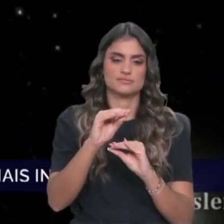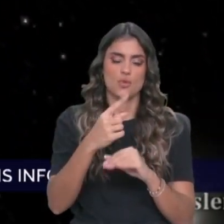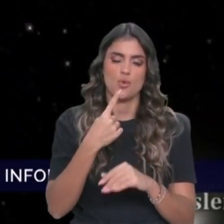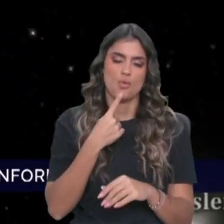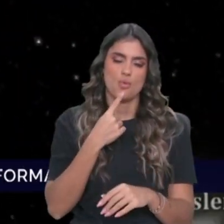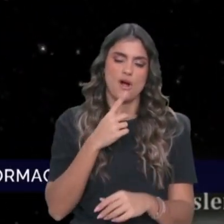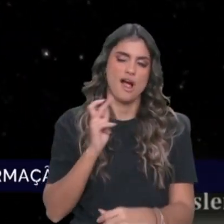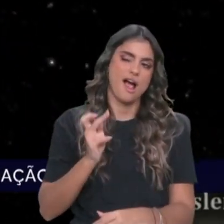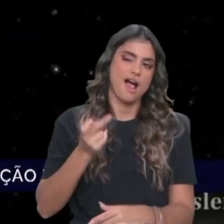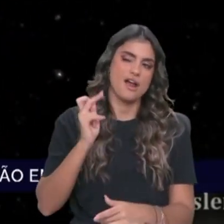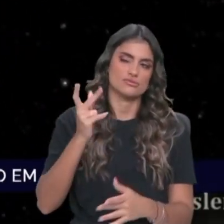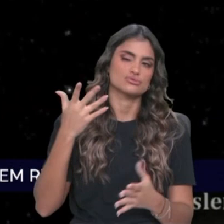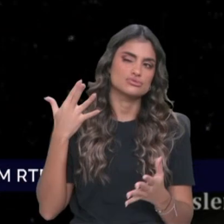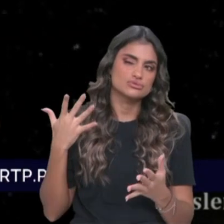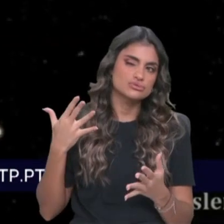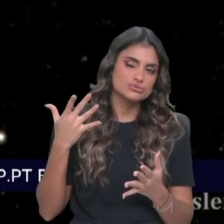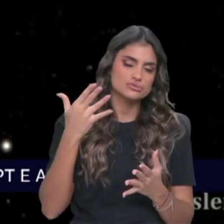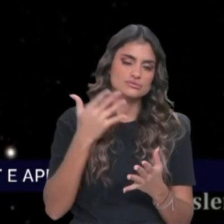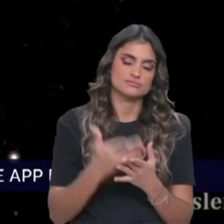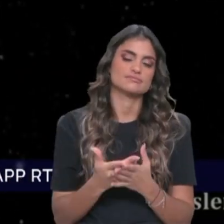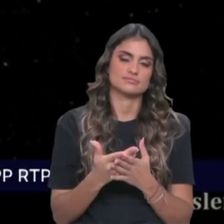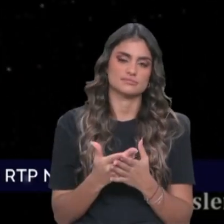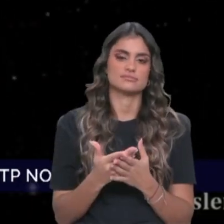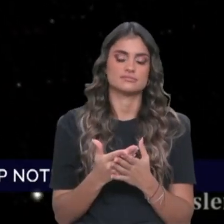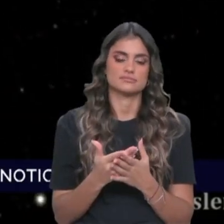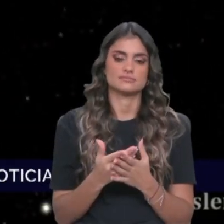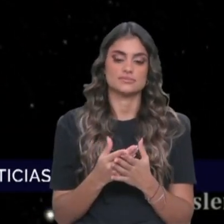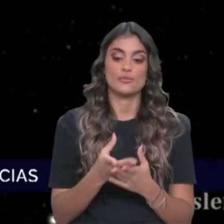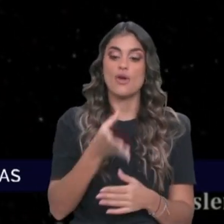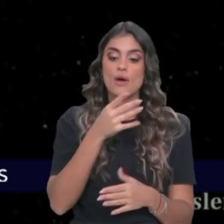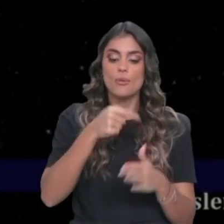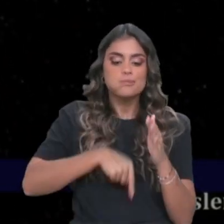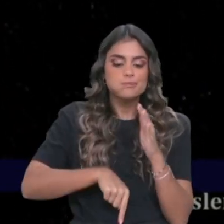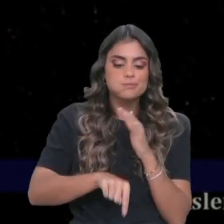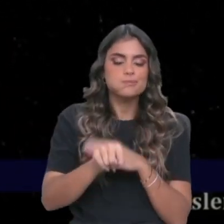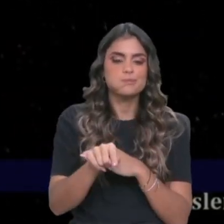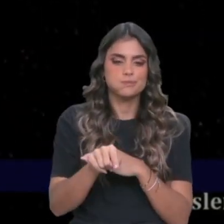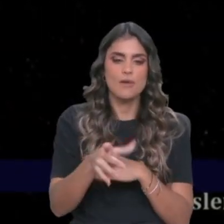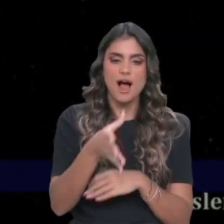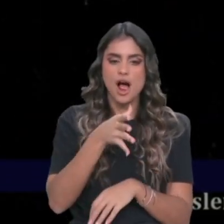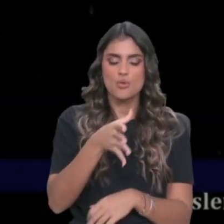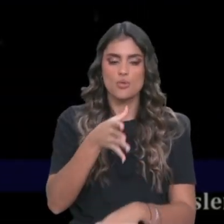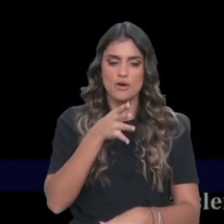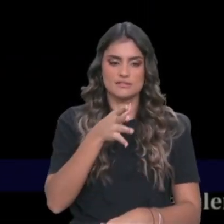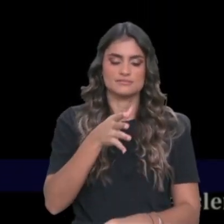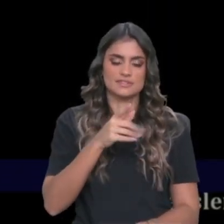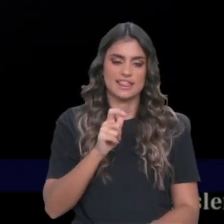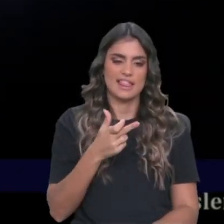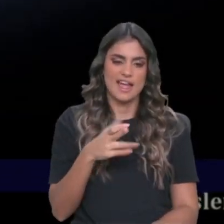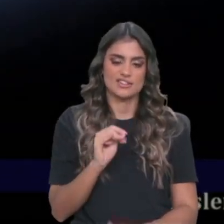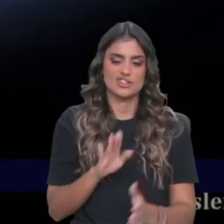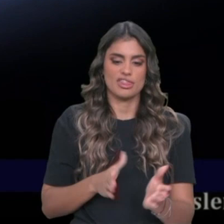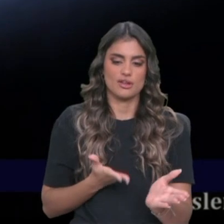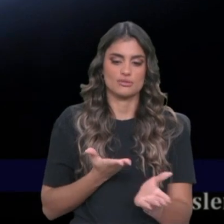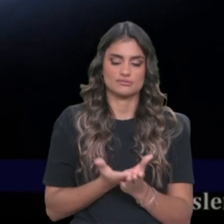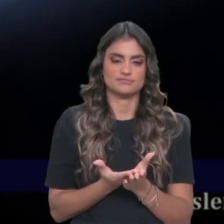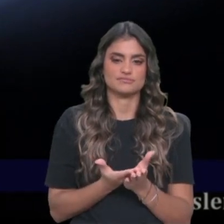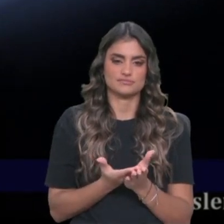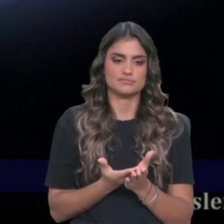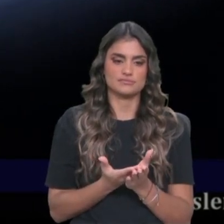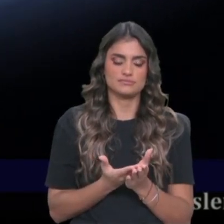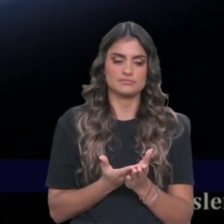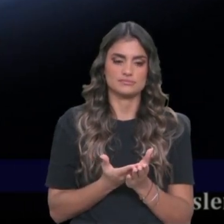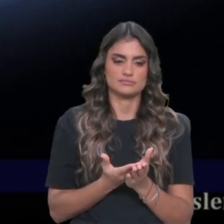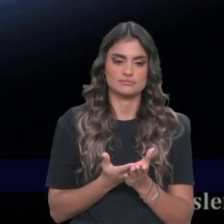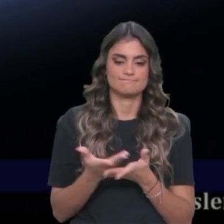milhões de anos, foi a própria densidade, a própria água por baixo, a eventual água por baixo da superfície de Eris, que criou esta rotação entre